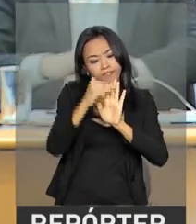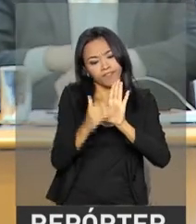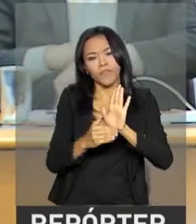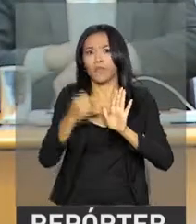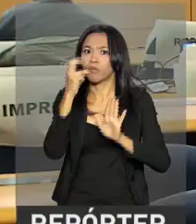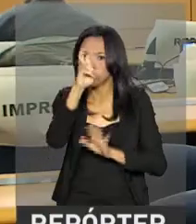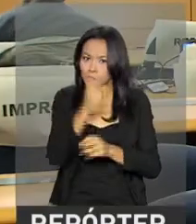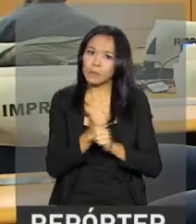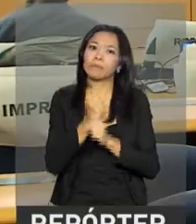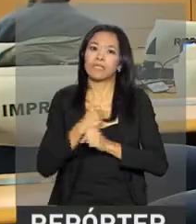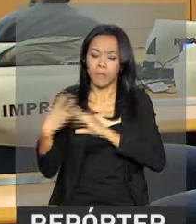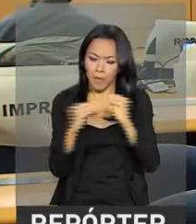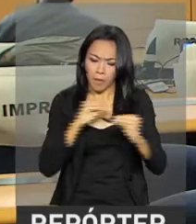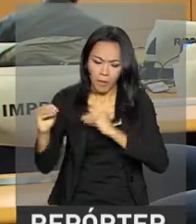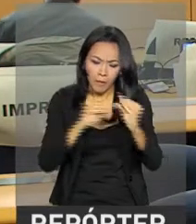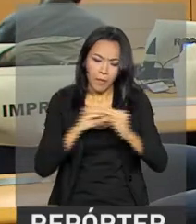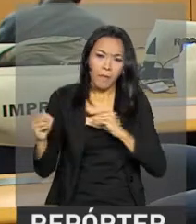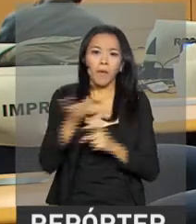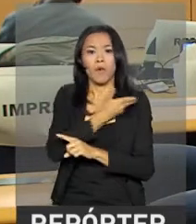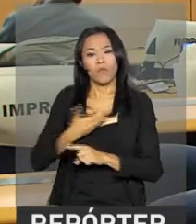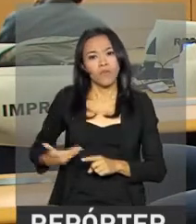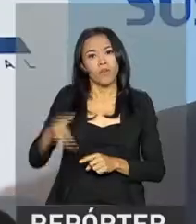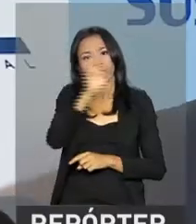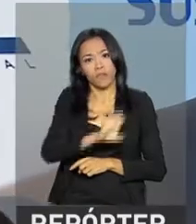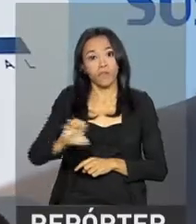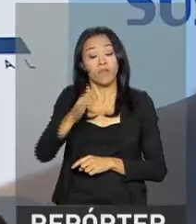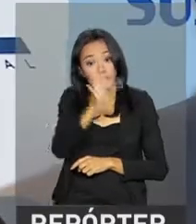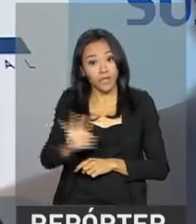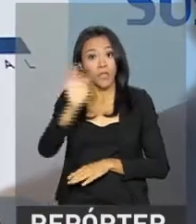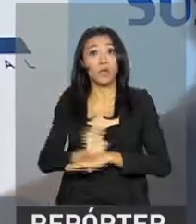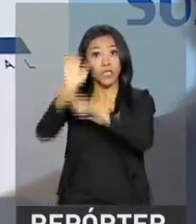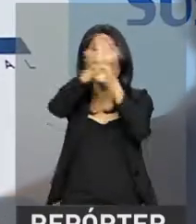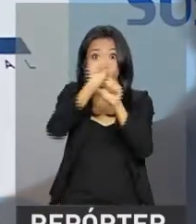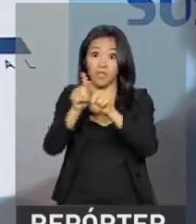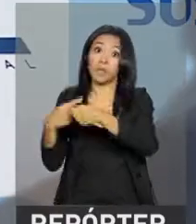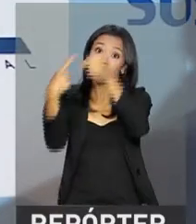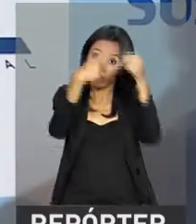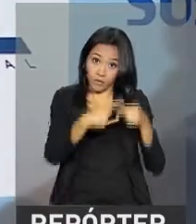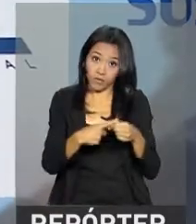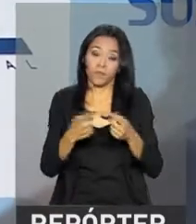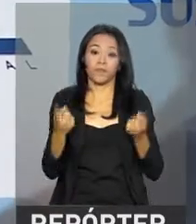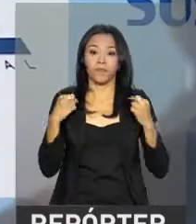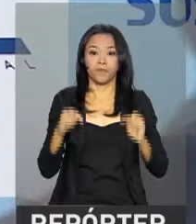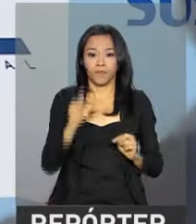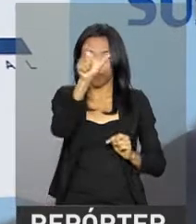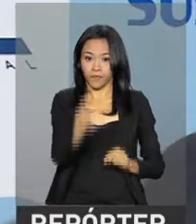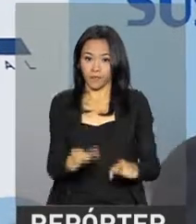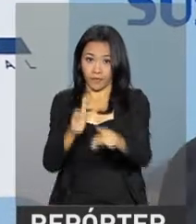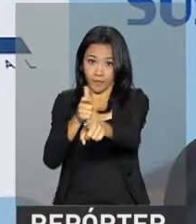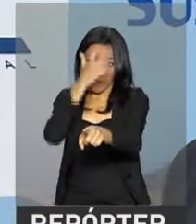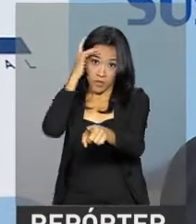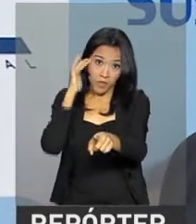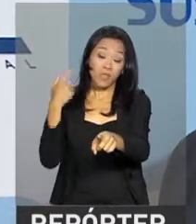de discussões entre governo federal, estados e municípios. Pessoas que estão em crises agudas precisam ser hospitalizadas e têm que